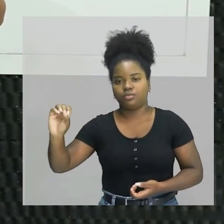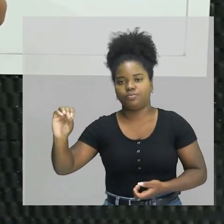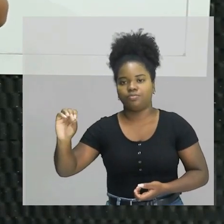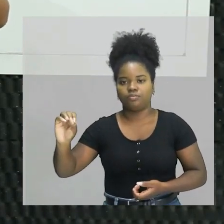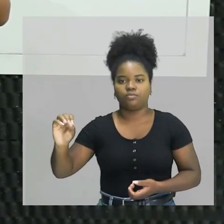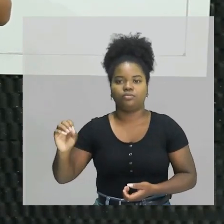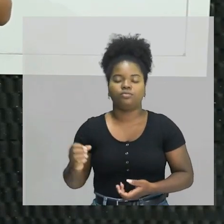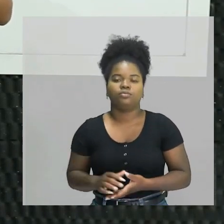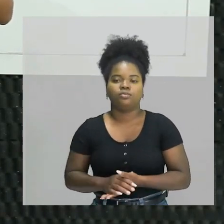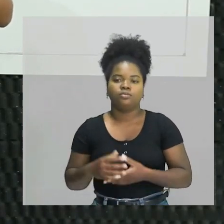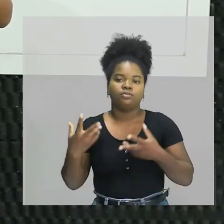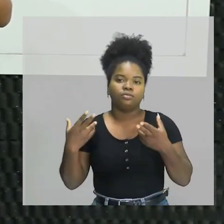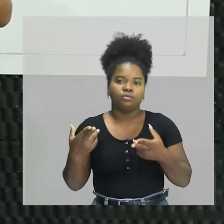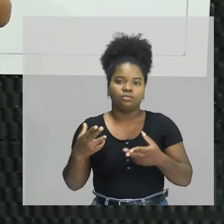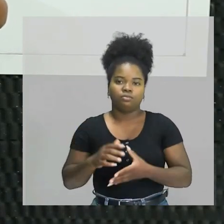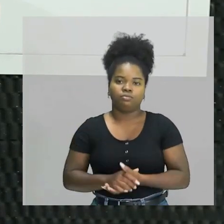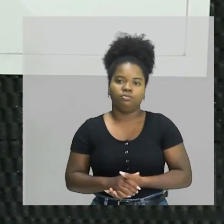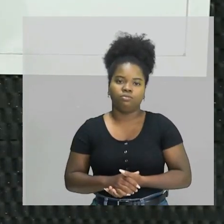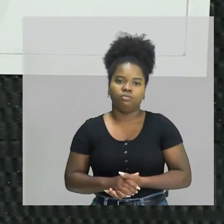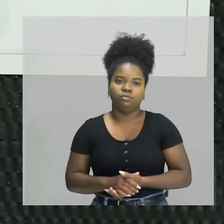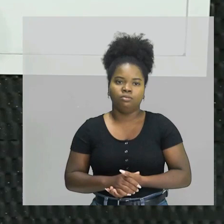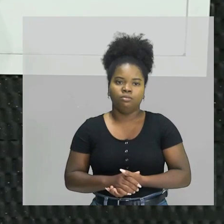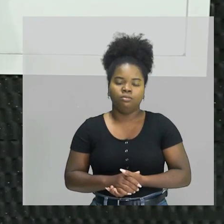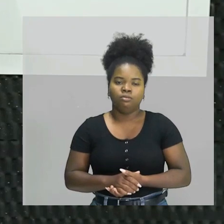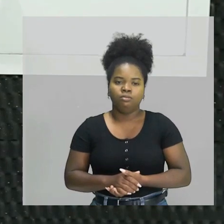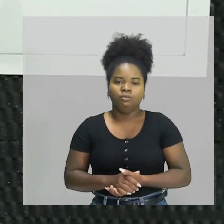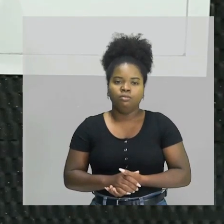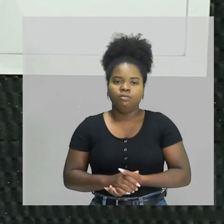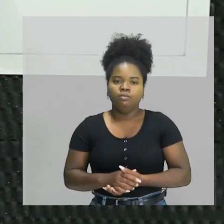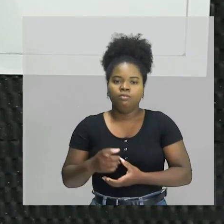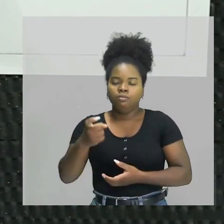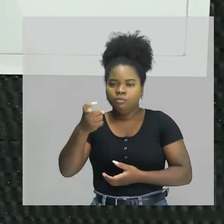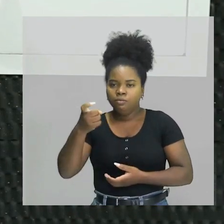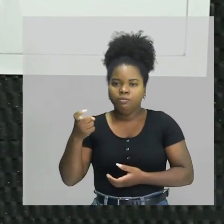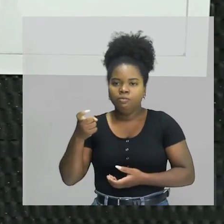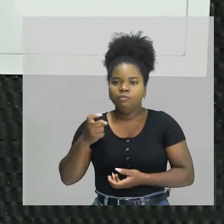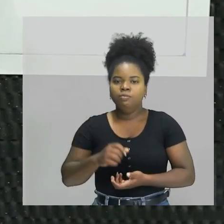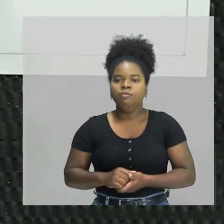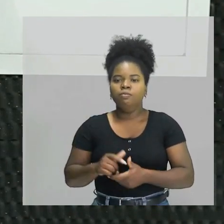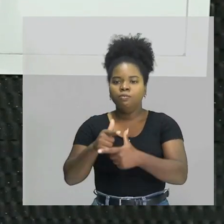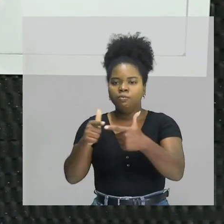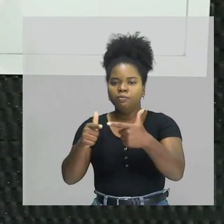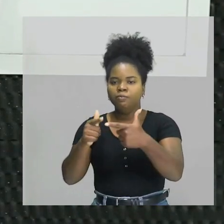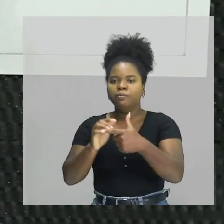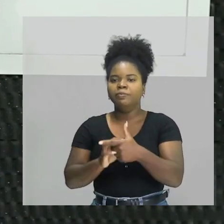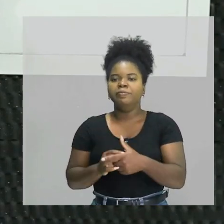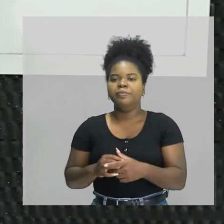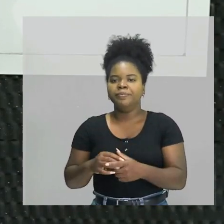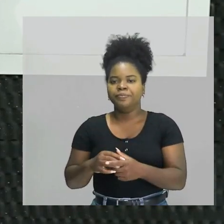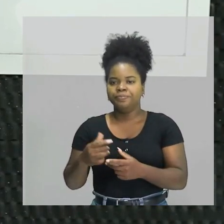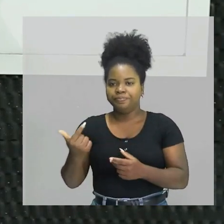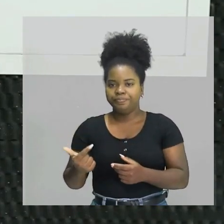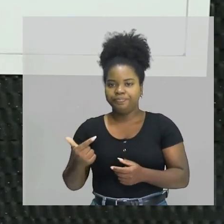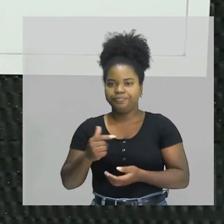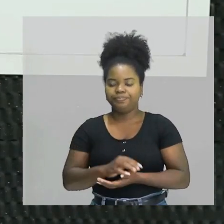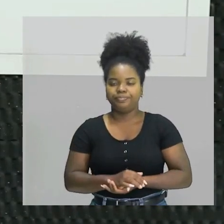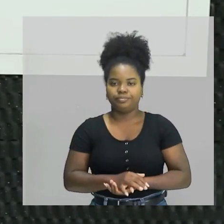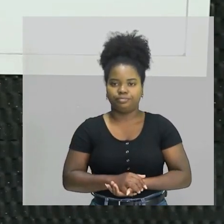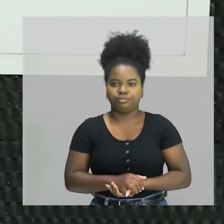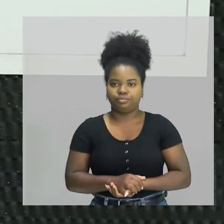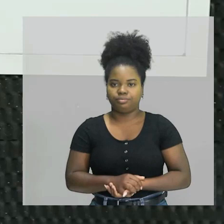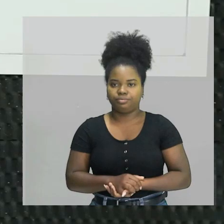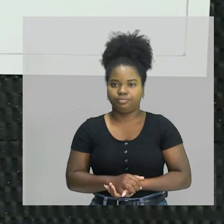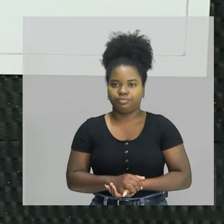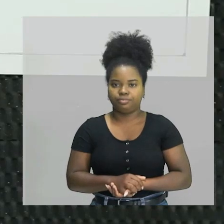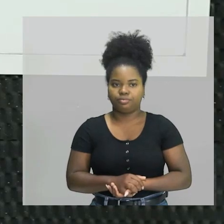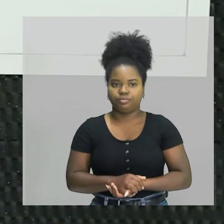graus, vai ser igual o cateto oposto, que é x, sobre o cateto adjacente, que é 2.